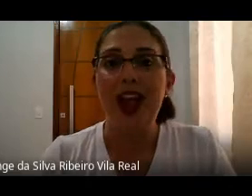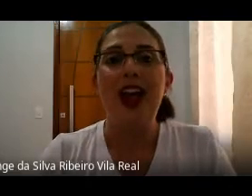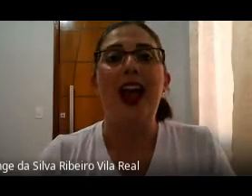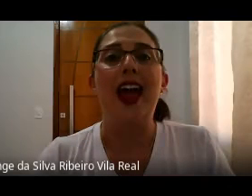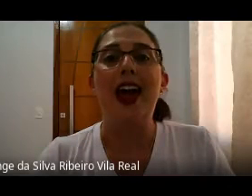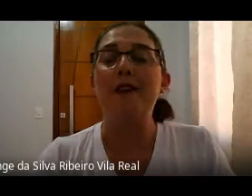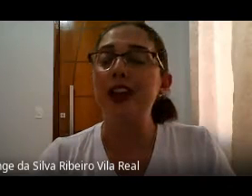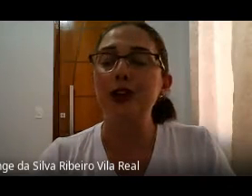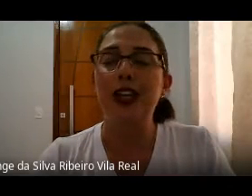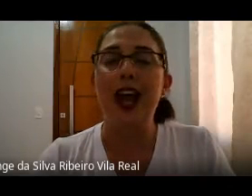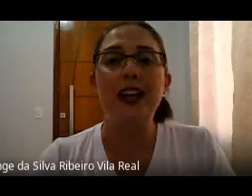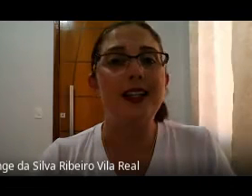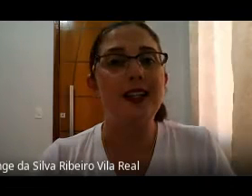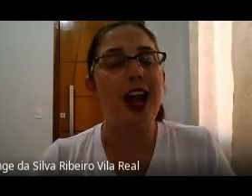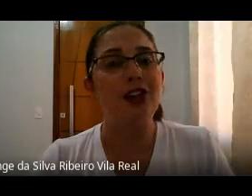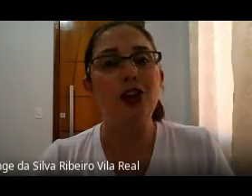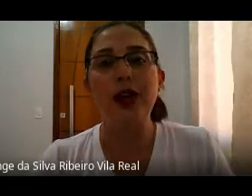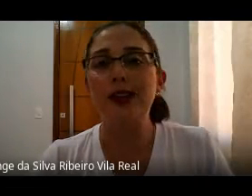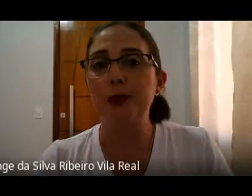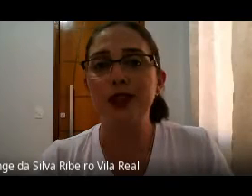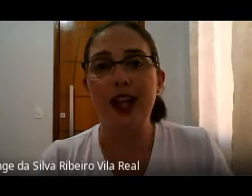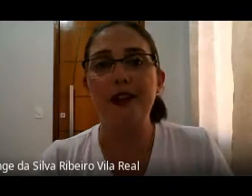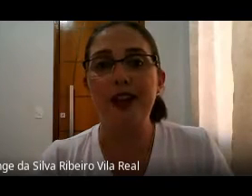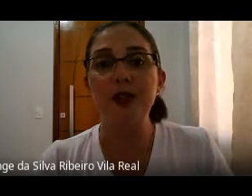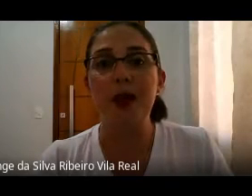paixão. Vejo que há necessidade de